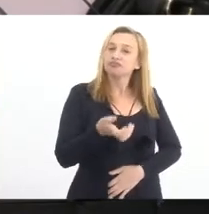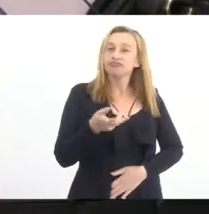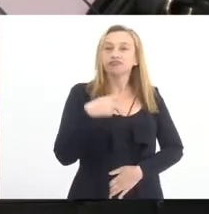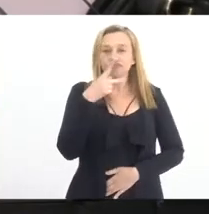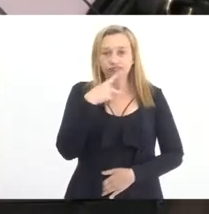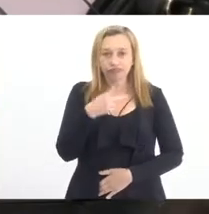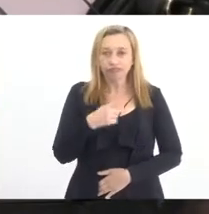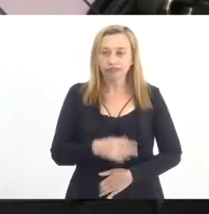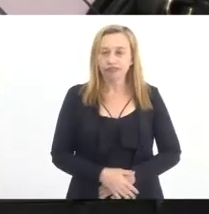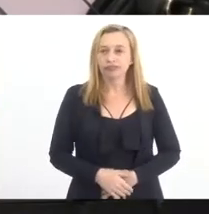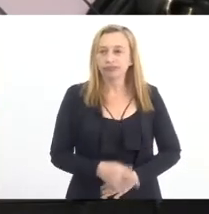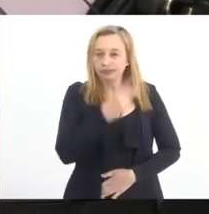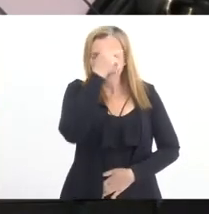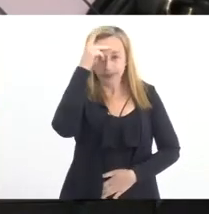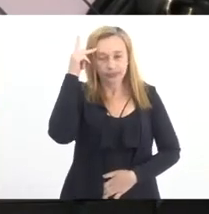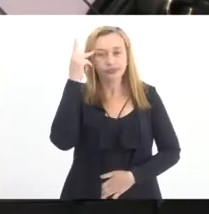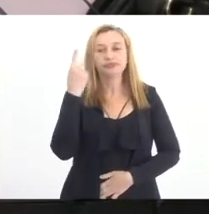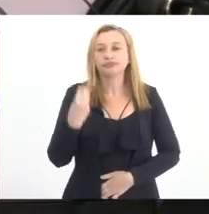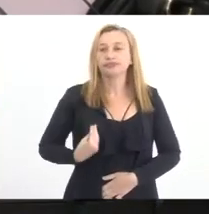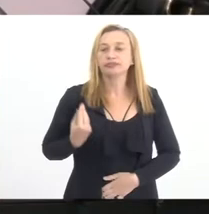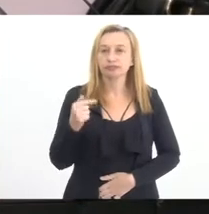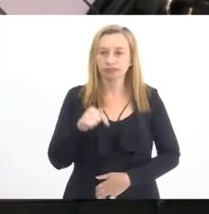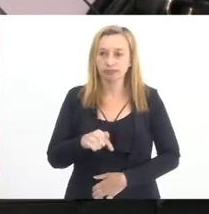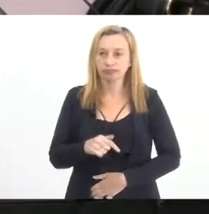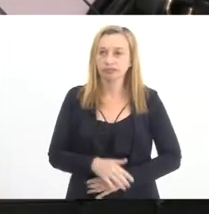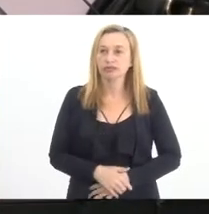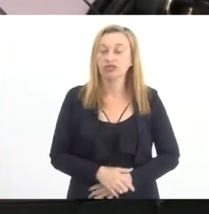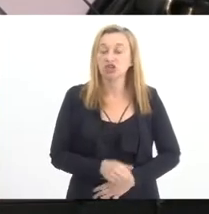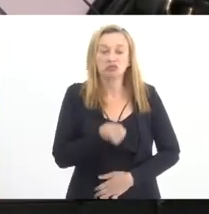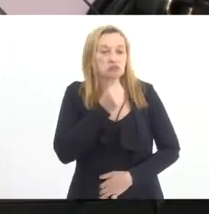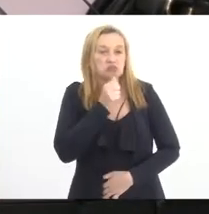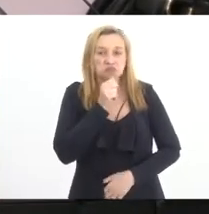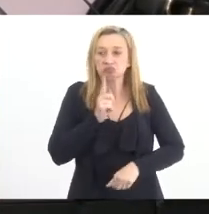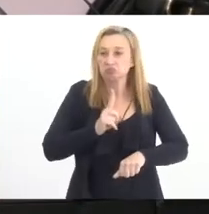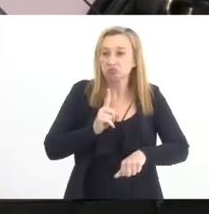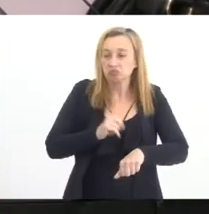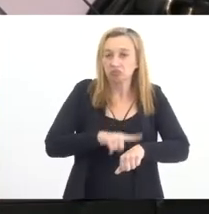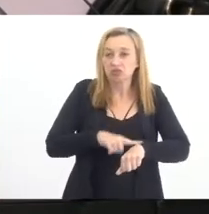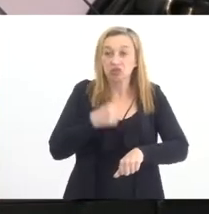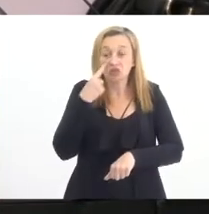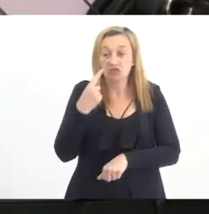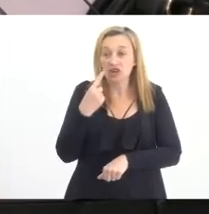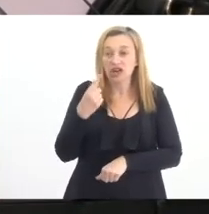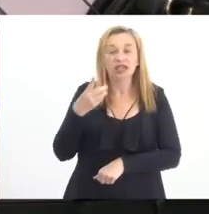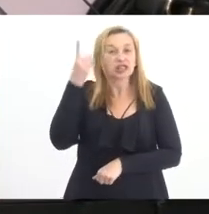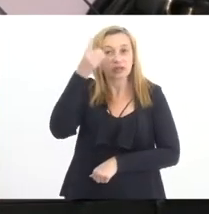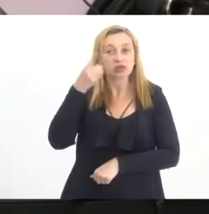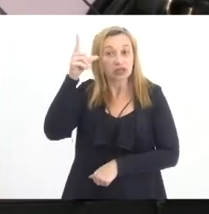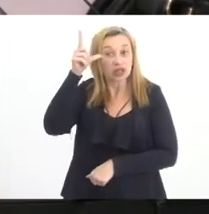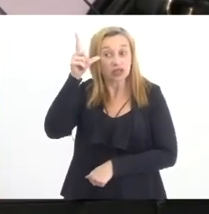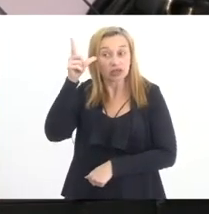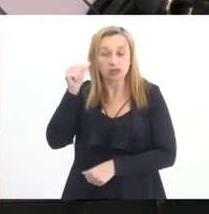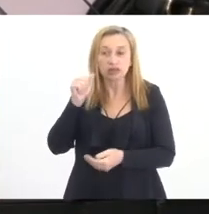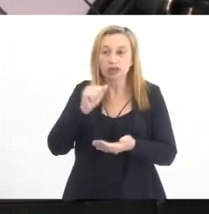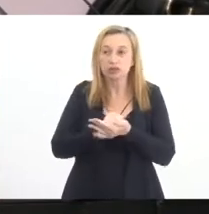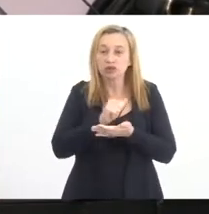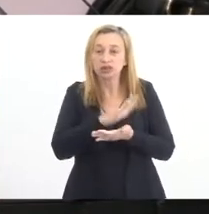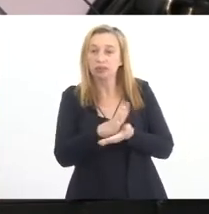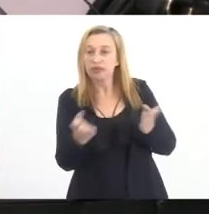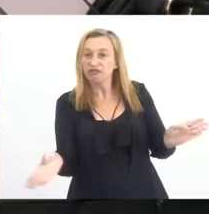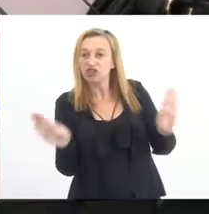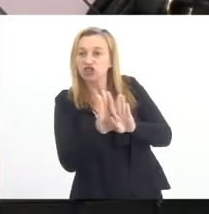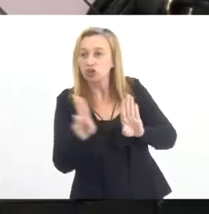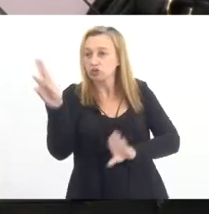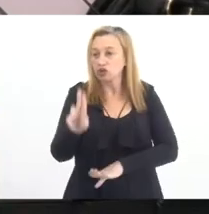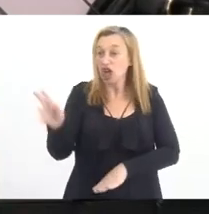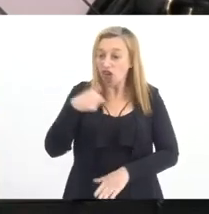dizer para as pessoas que estão aqui que em nenhum momento vocês vão ver a deputada Lucinha lutar para fechar uma universidade.